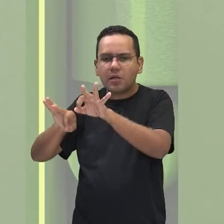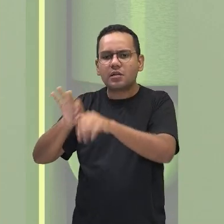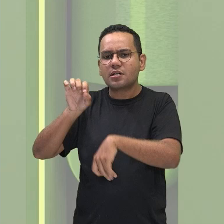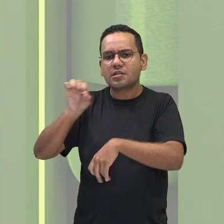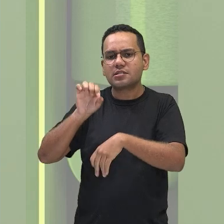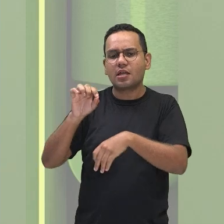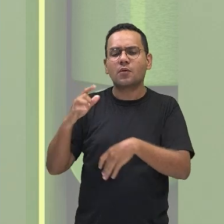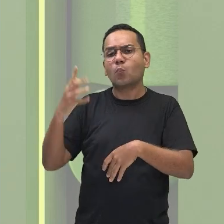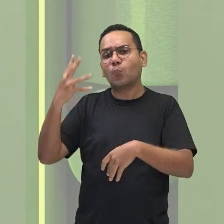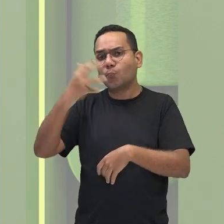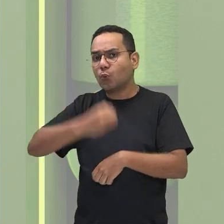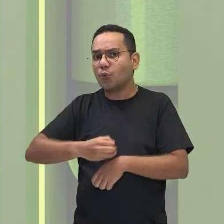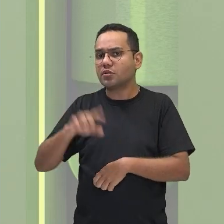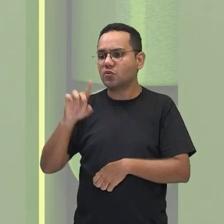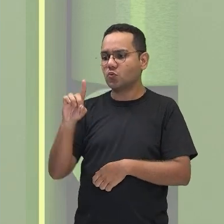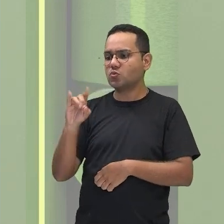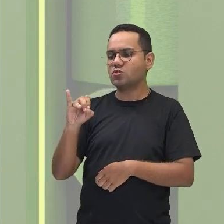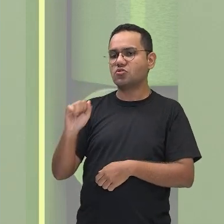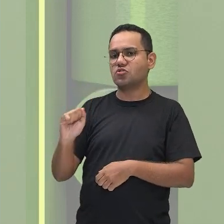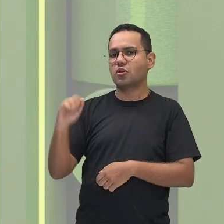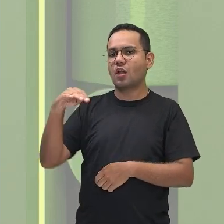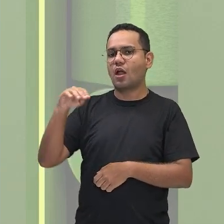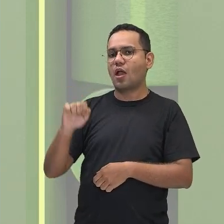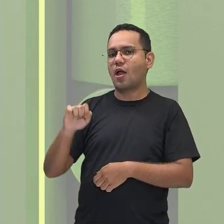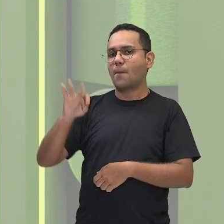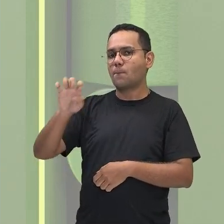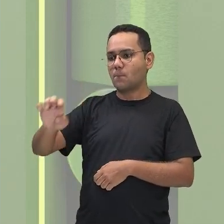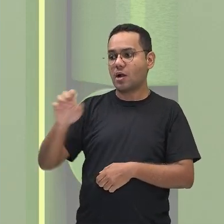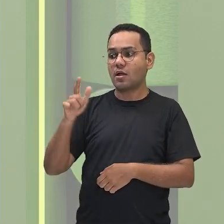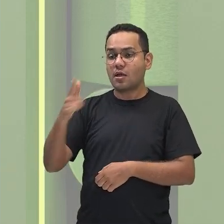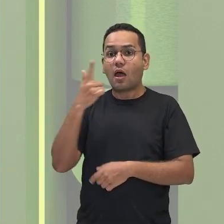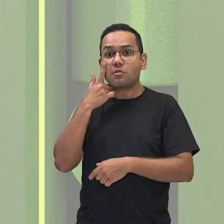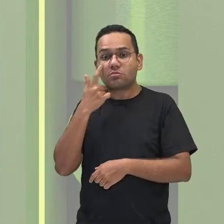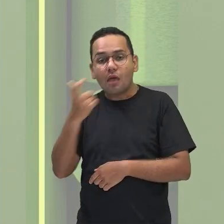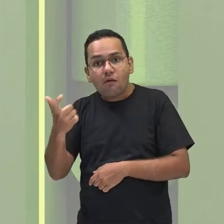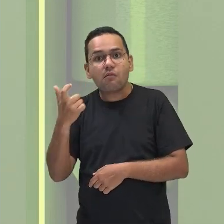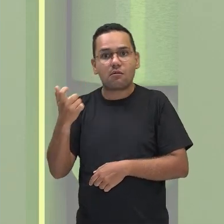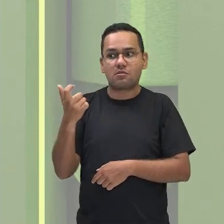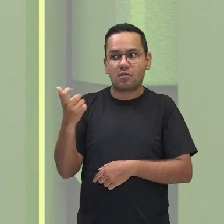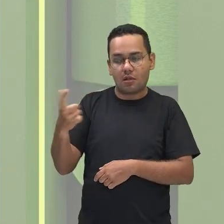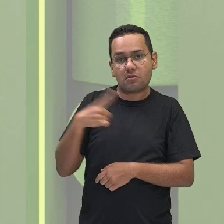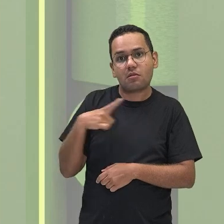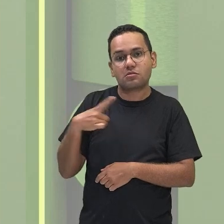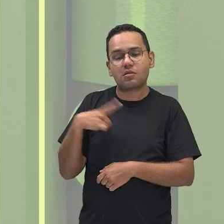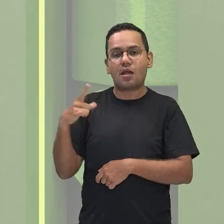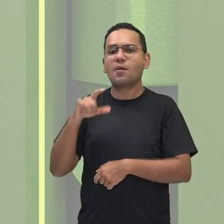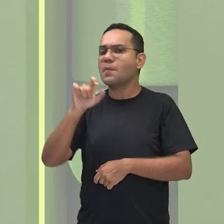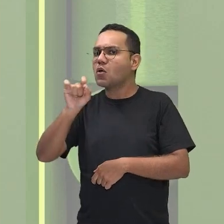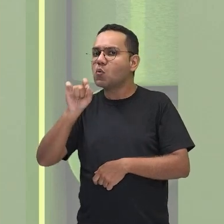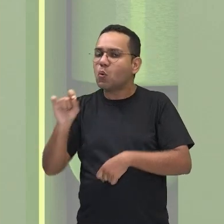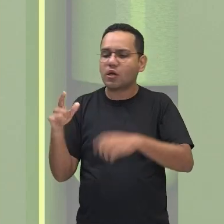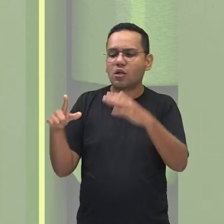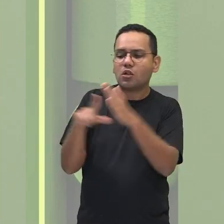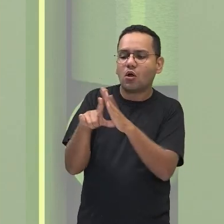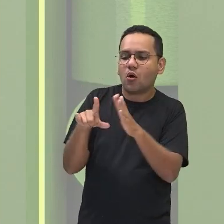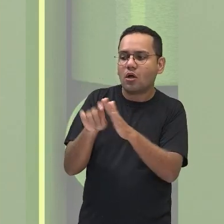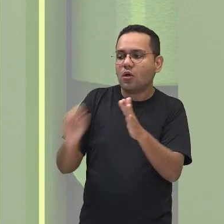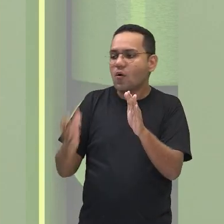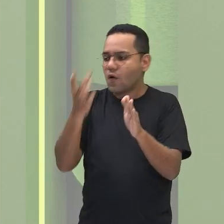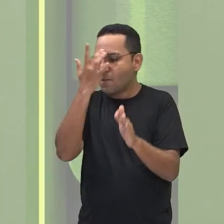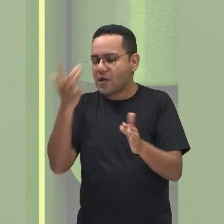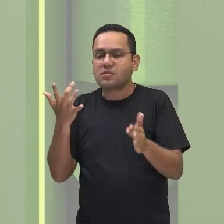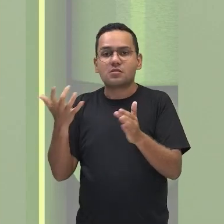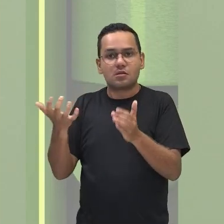muito bonita, e por conta disso são muito cobiçados pelas joalherias e pelas pessoas que querem ali ter uma